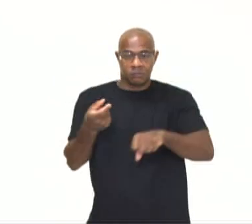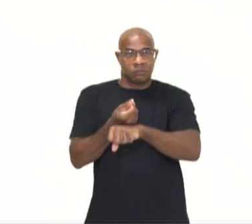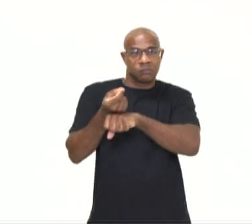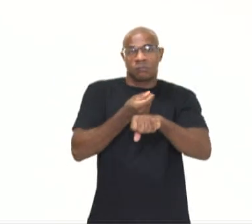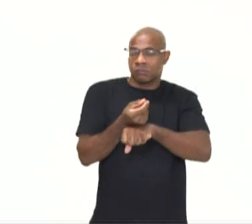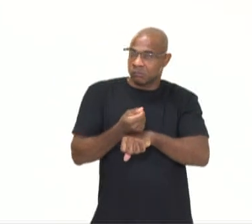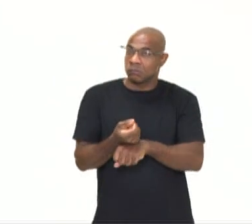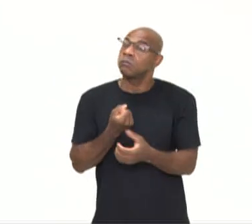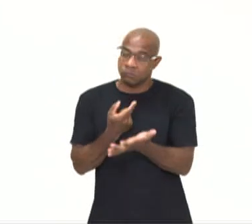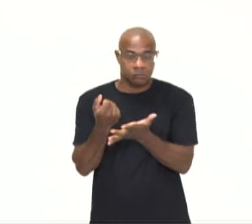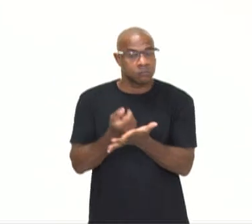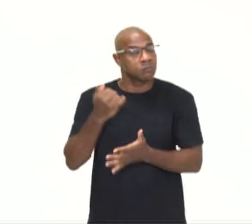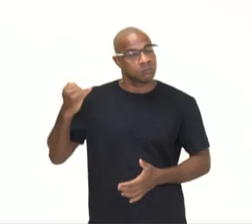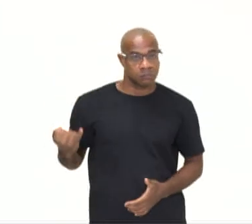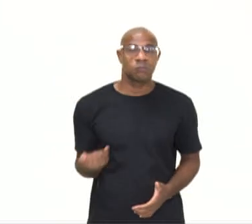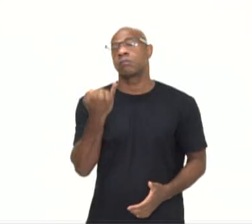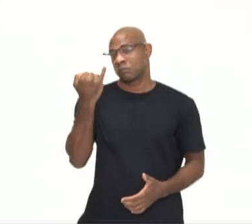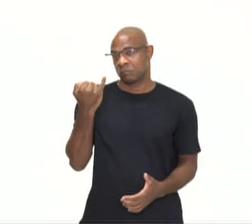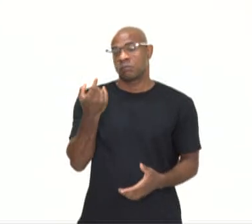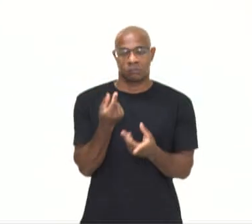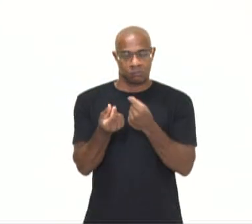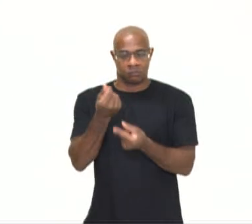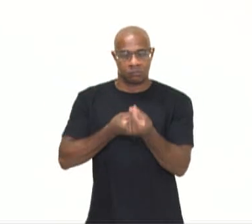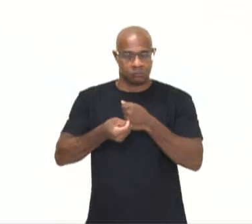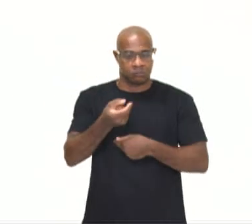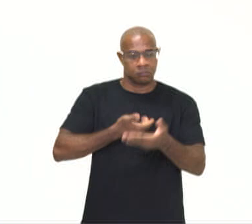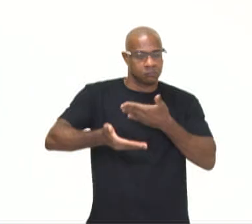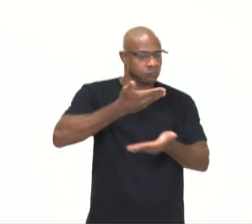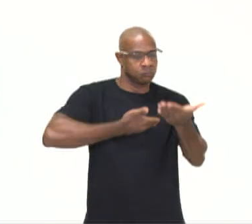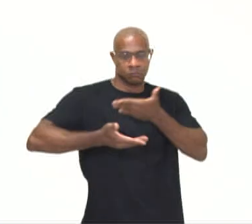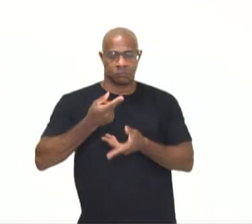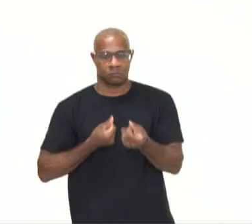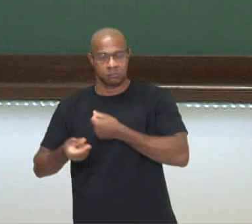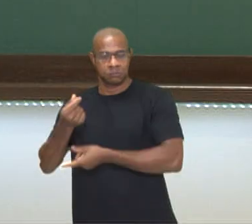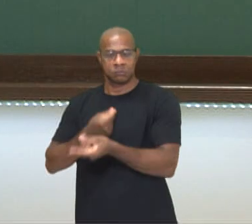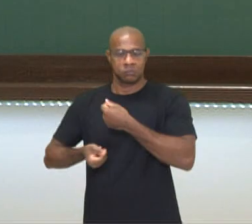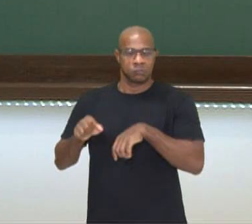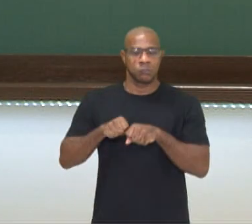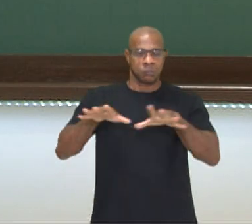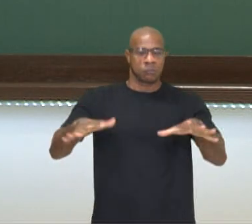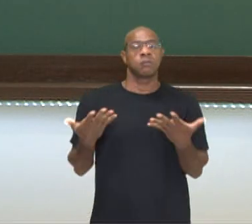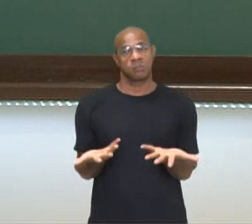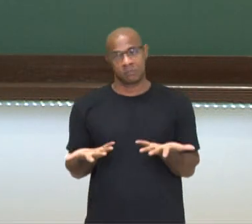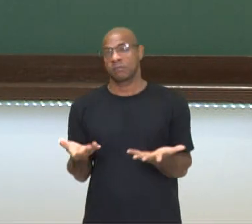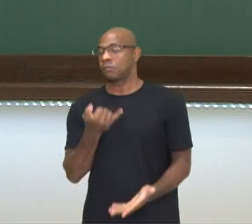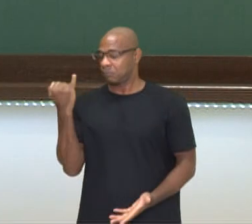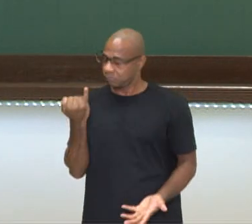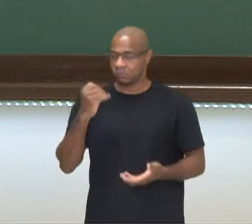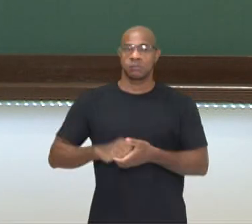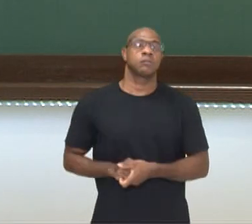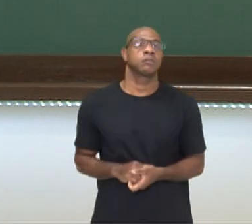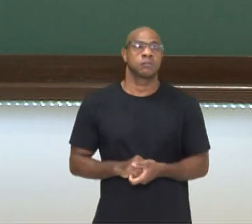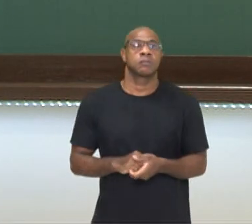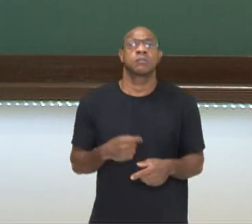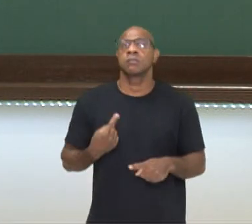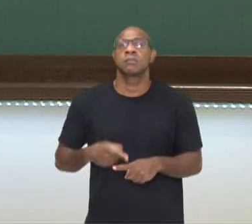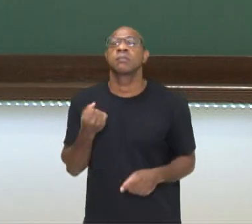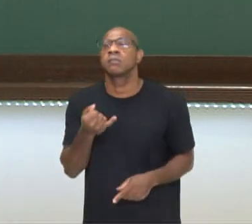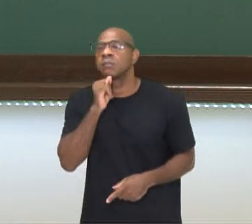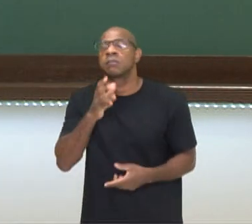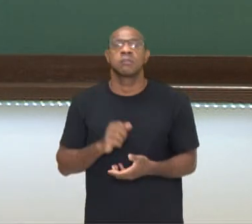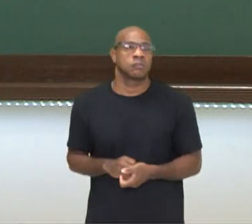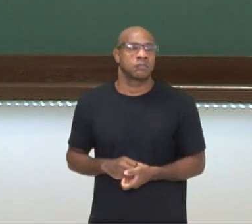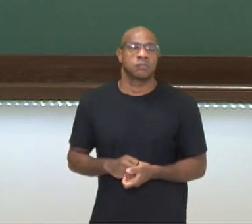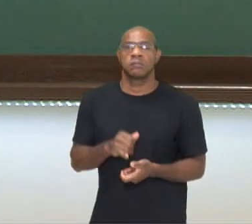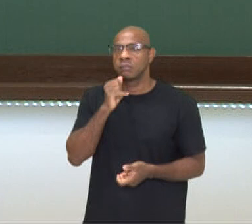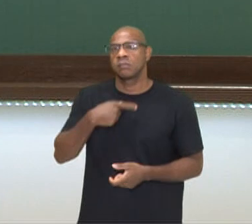é essencial para a circulação do dinheiro. Então é importante que o dinheiro circule. Por quê? Porque se você vai até